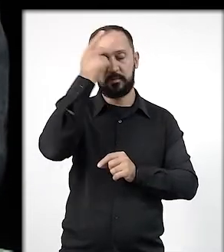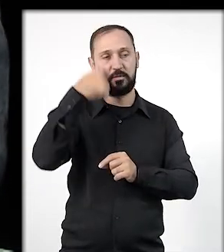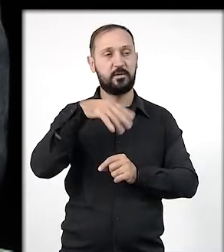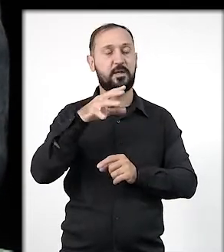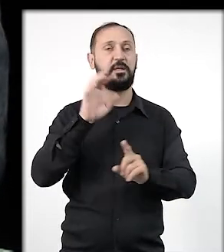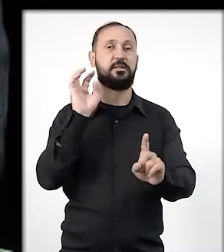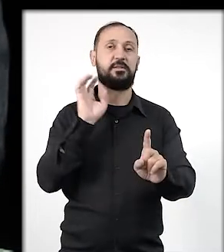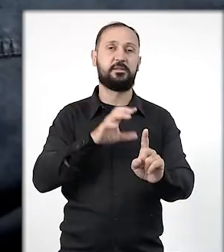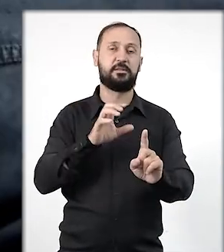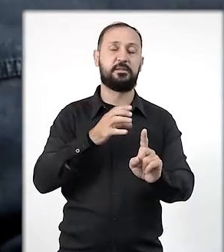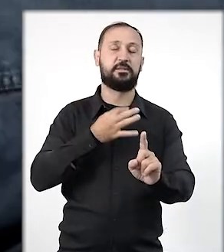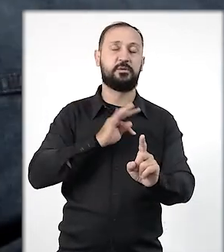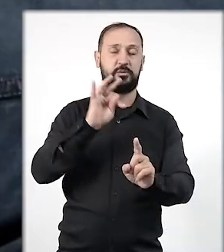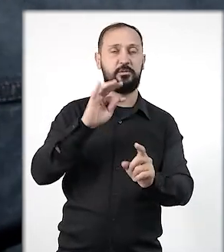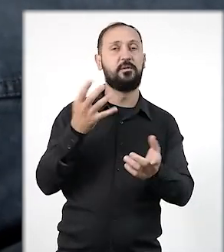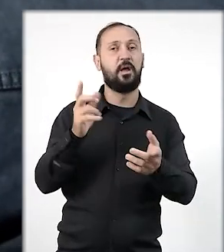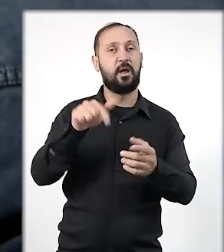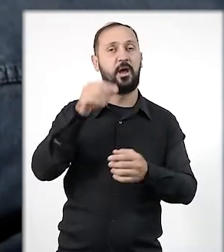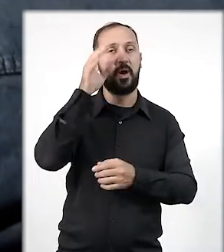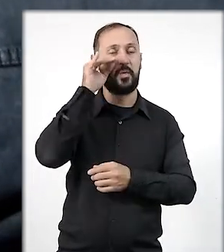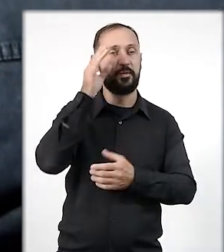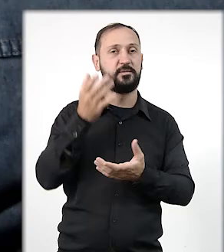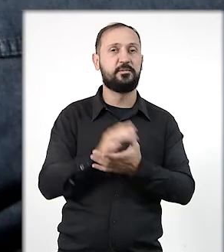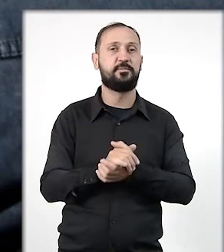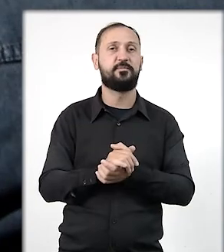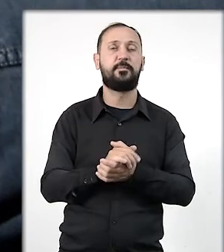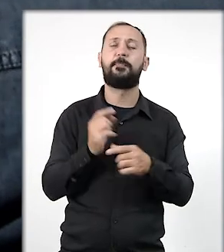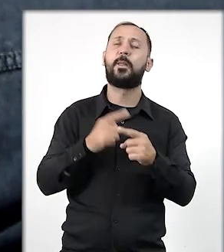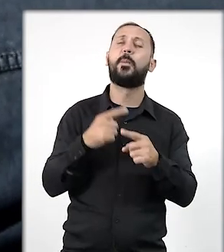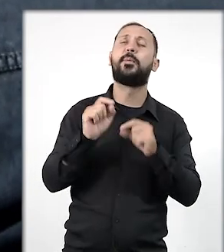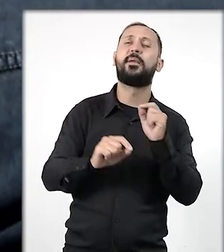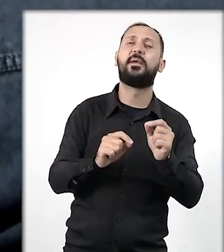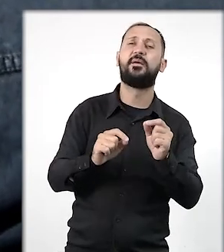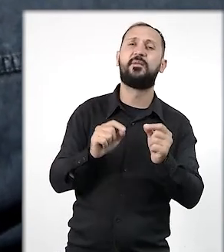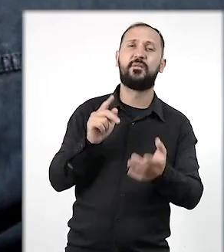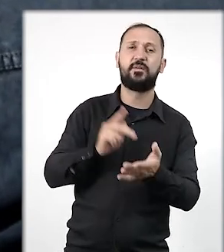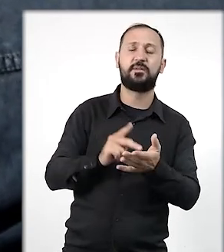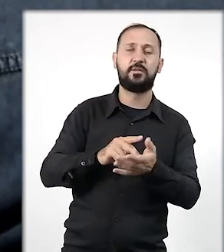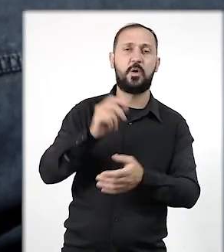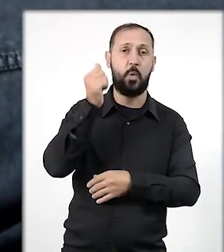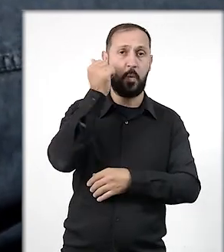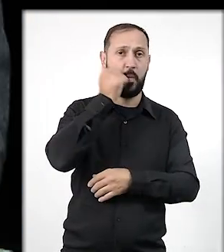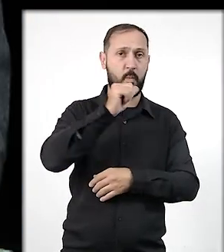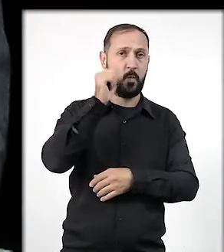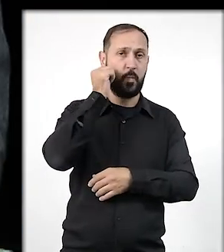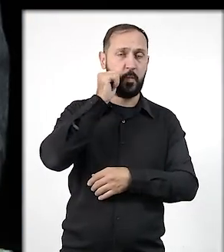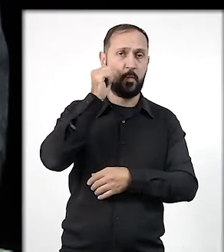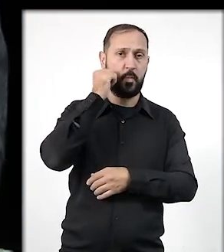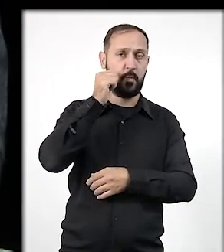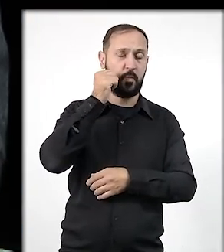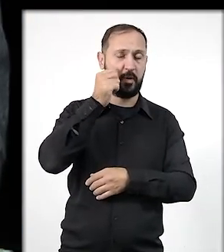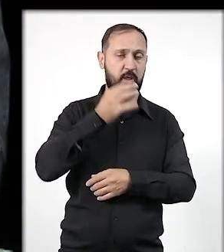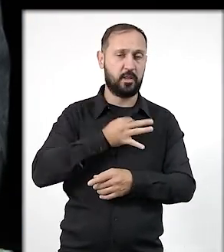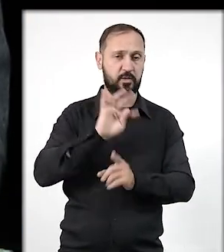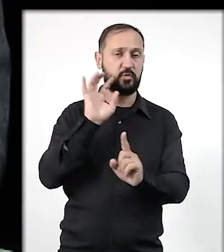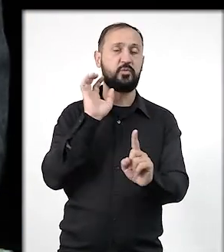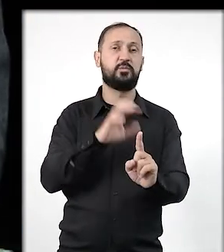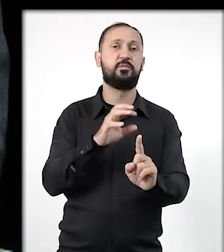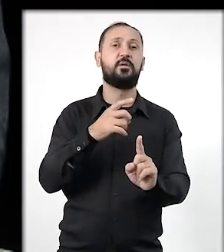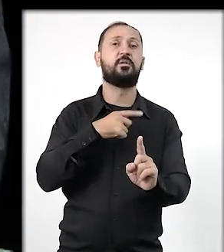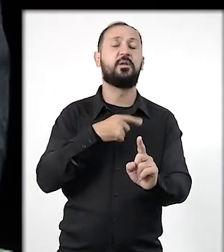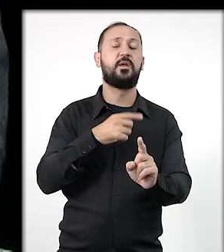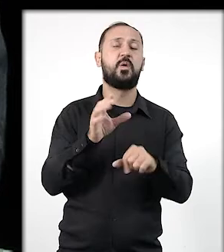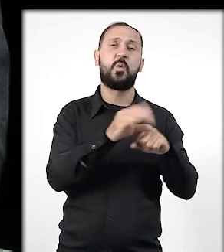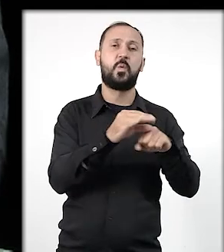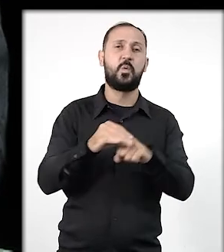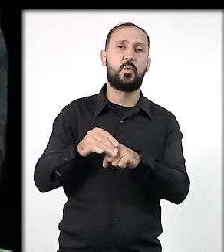testosterona, né? Então, essa foi a curiosidade, né? Então, por que, na verdade, mulheres com alta taxa de exposição à testosterona têm esse